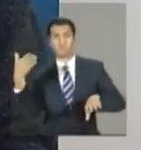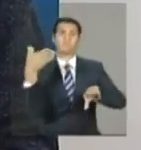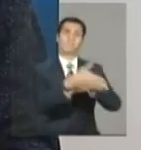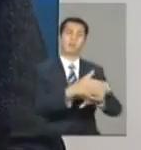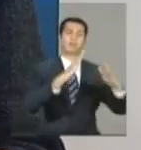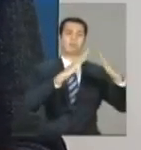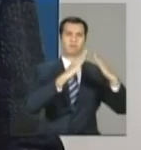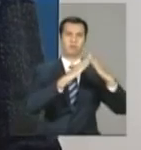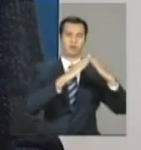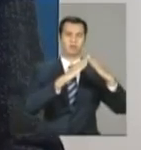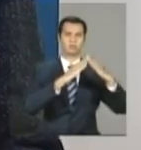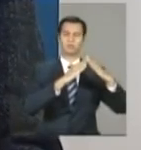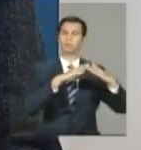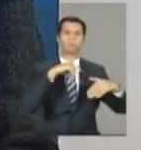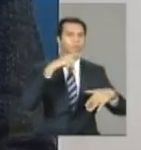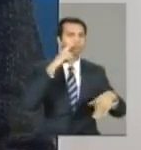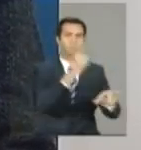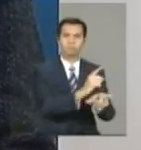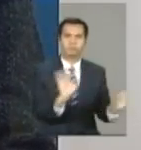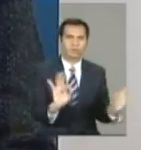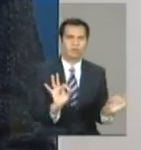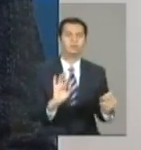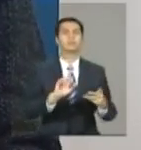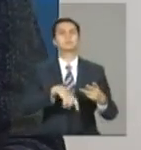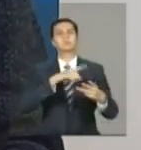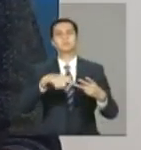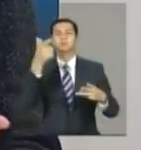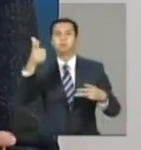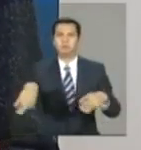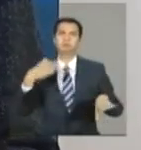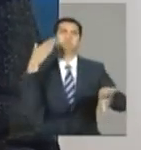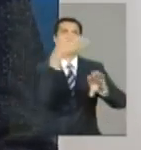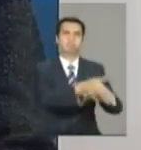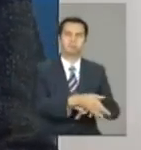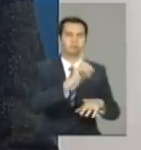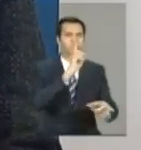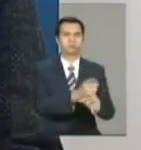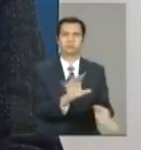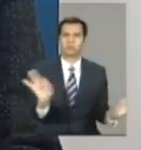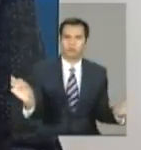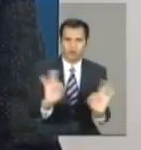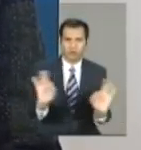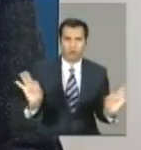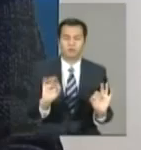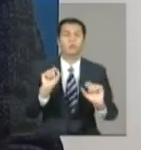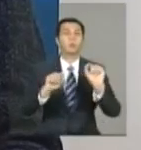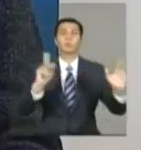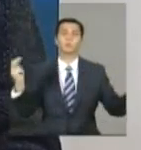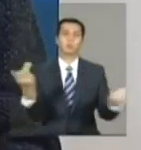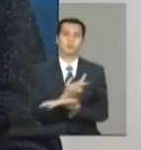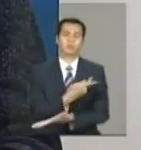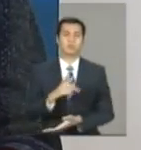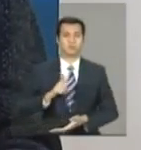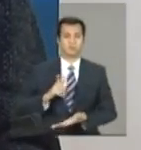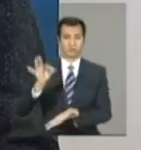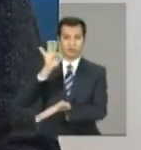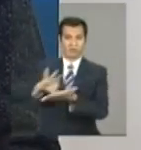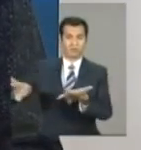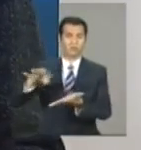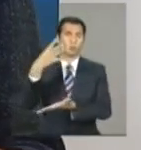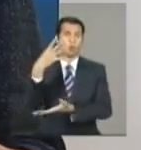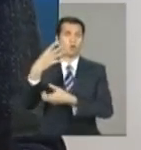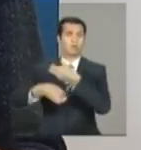depois e também não consegue fazer a atualização cadastrada dessa família por não localização. Então um cadastro que tá há 4 anos sem